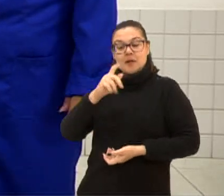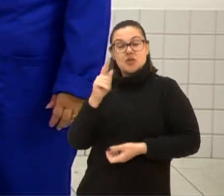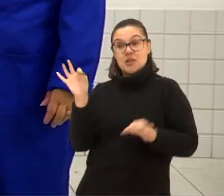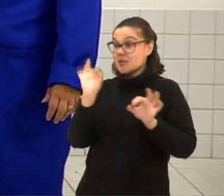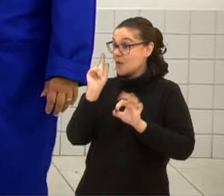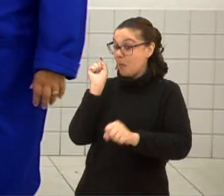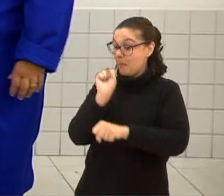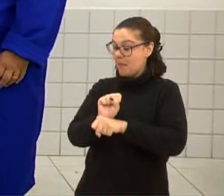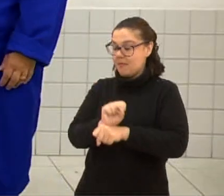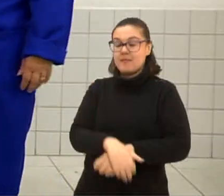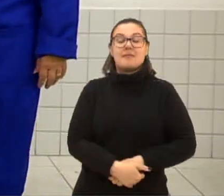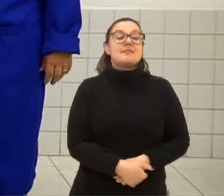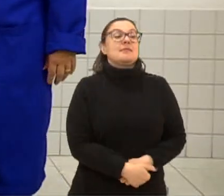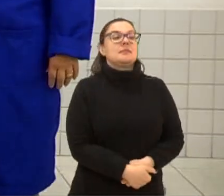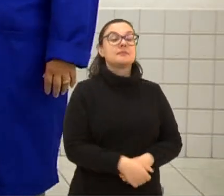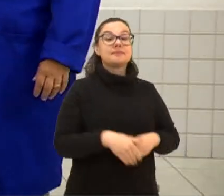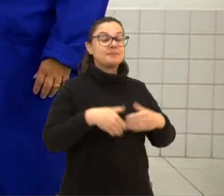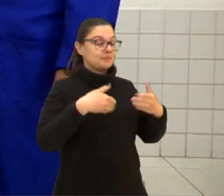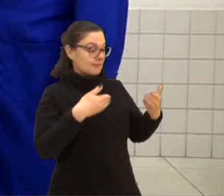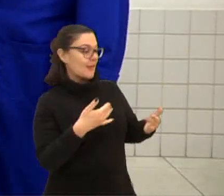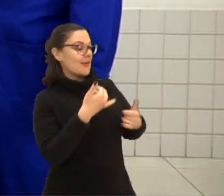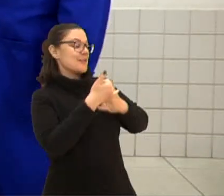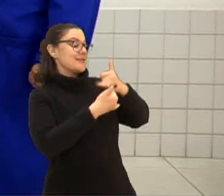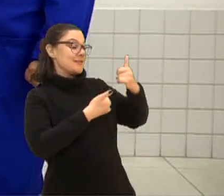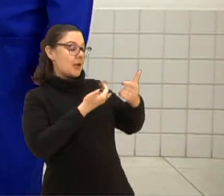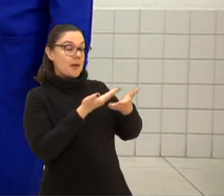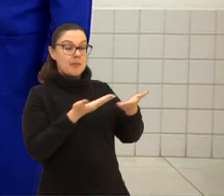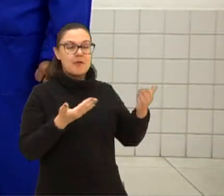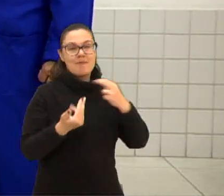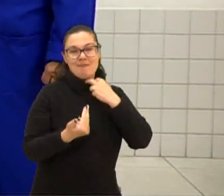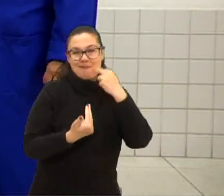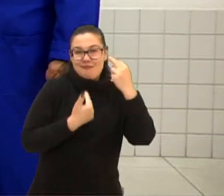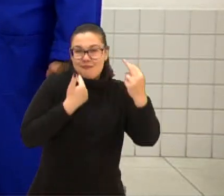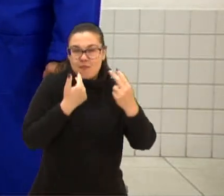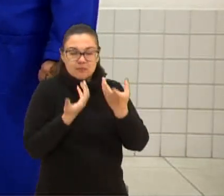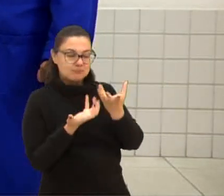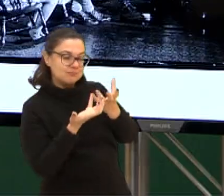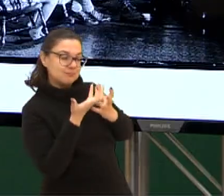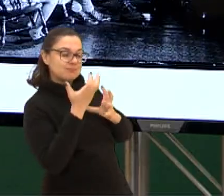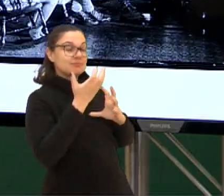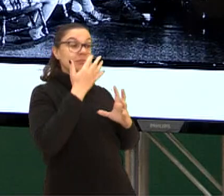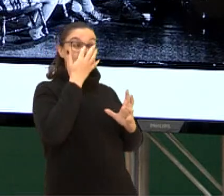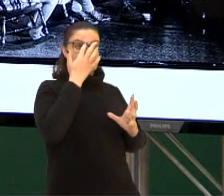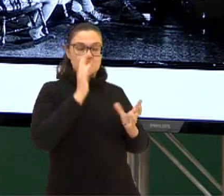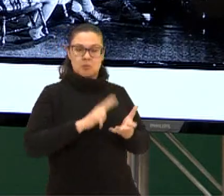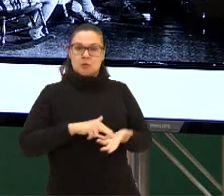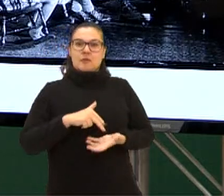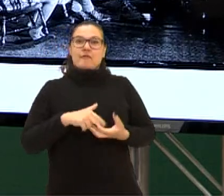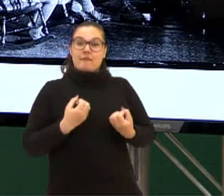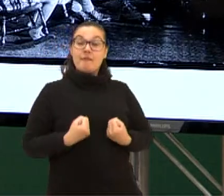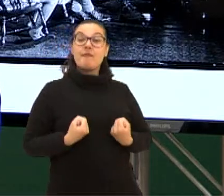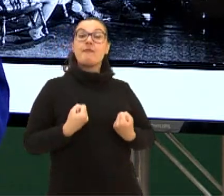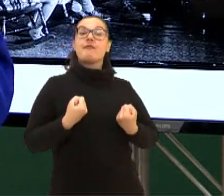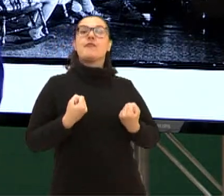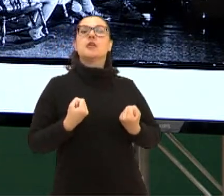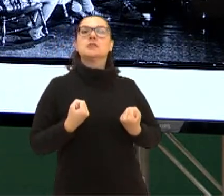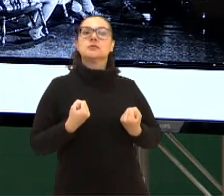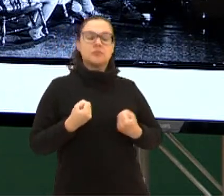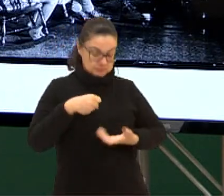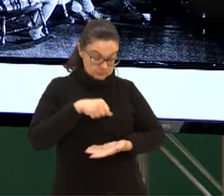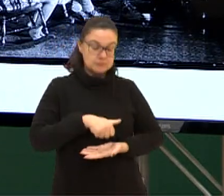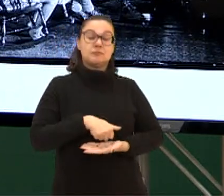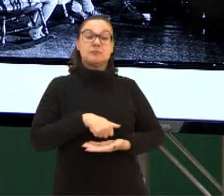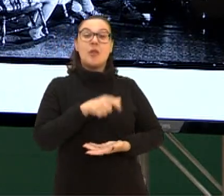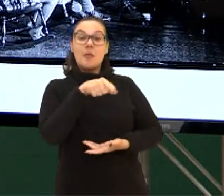percam. Então, gente, a gente está aqui brincando com as vozes, né? A gente tem que ter uma voz impostada, que se diz, né? Uma voz